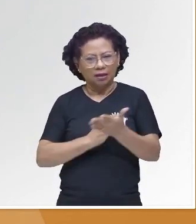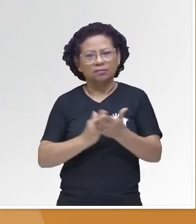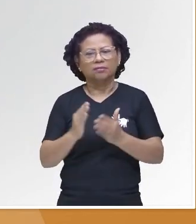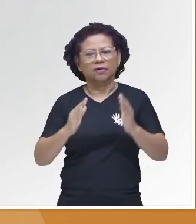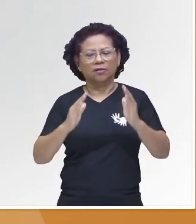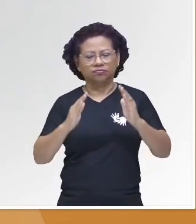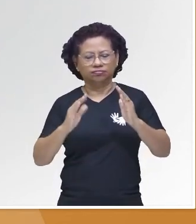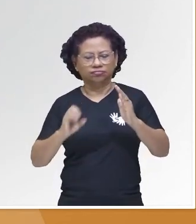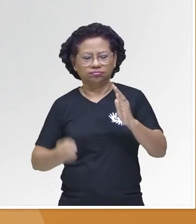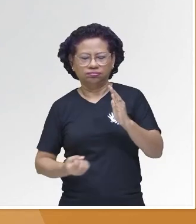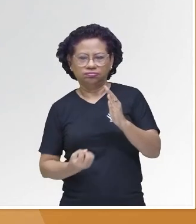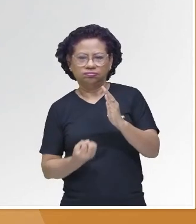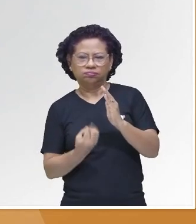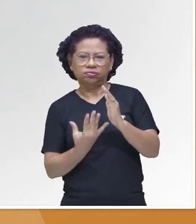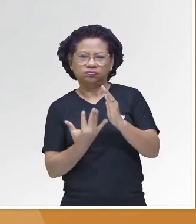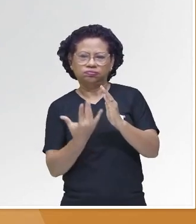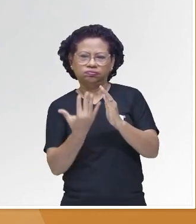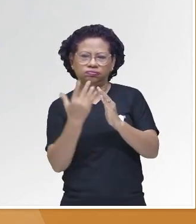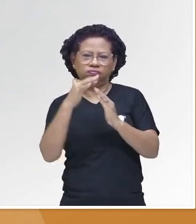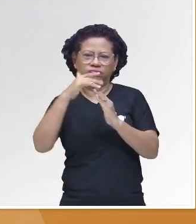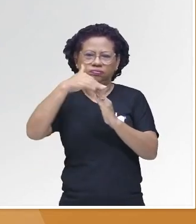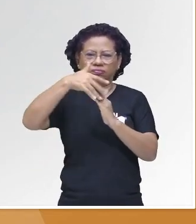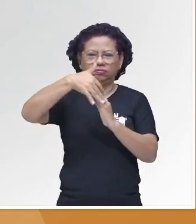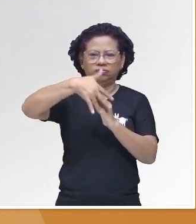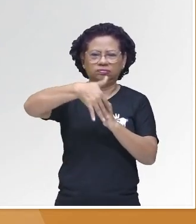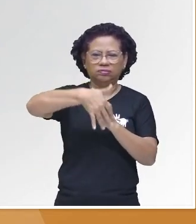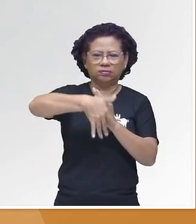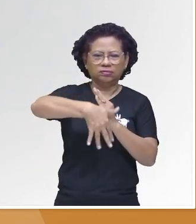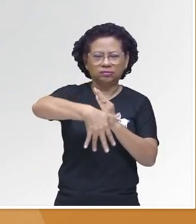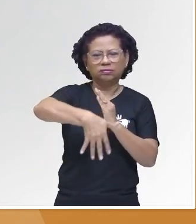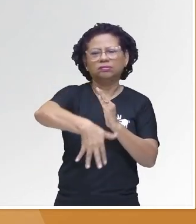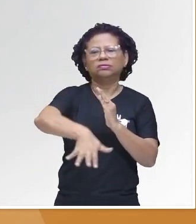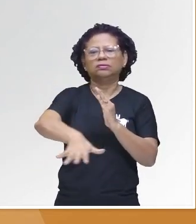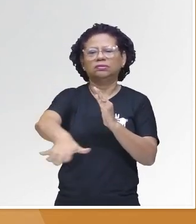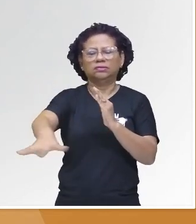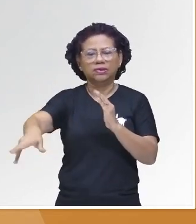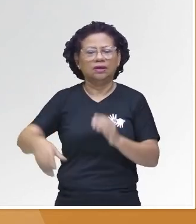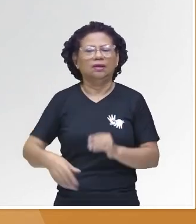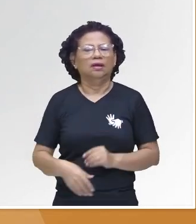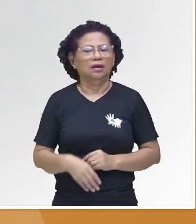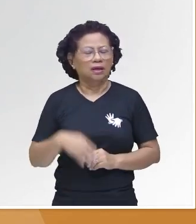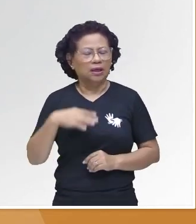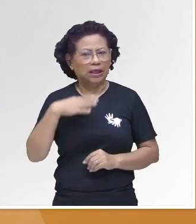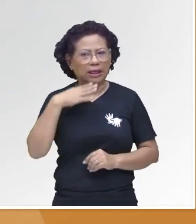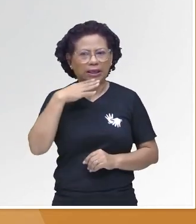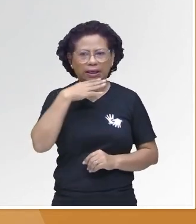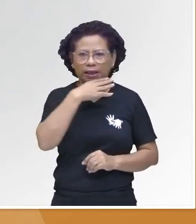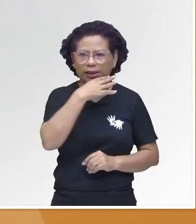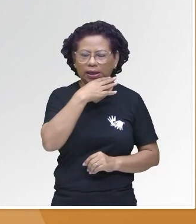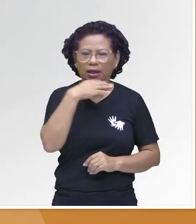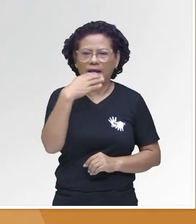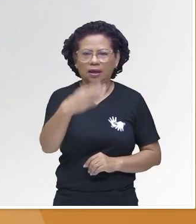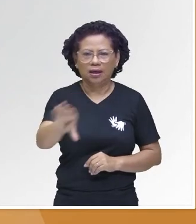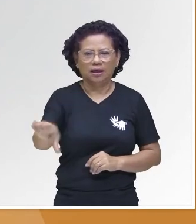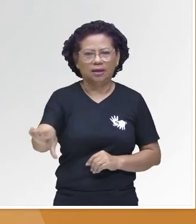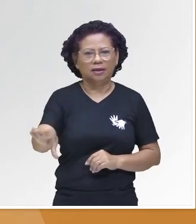vapor, esses jatos, né, de água muito quentes, né,